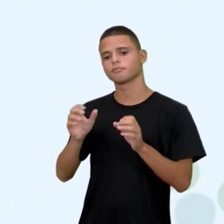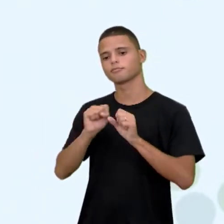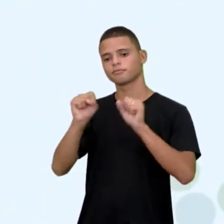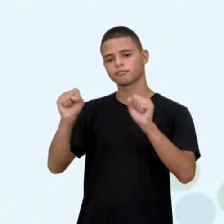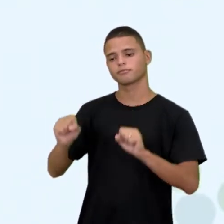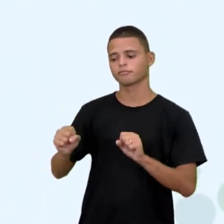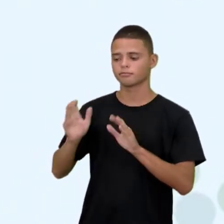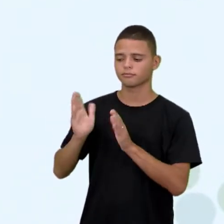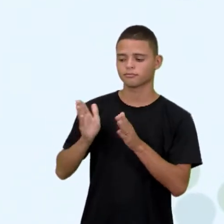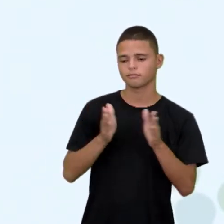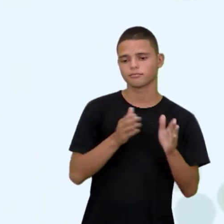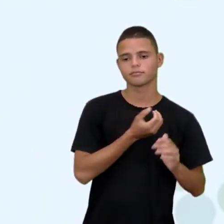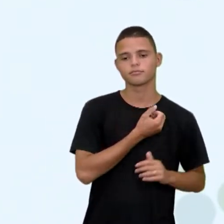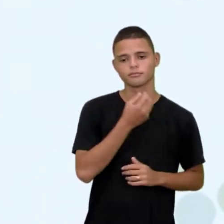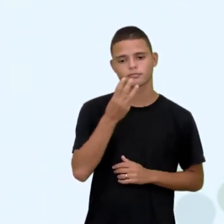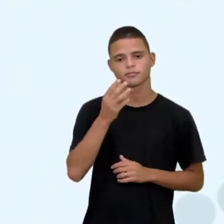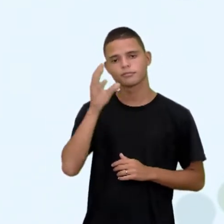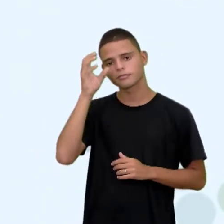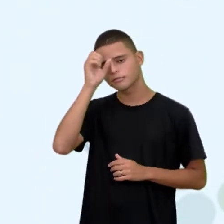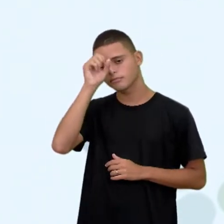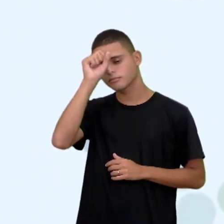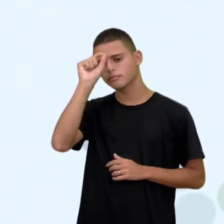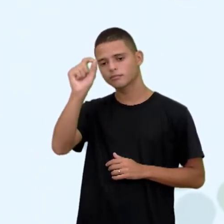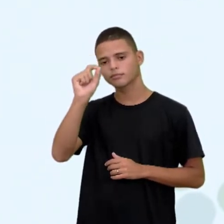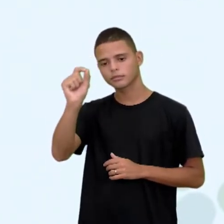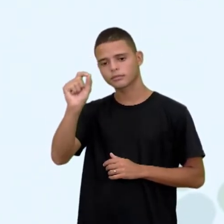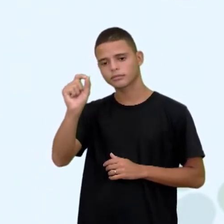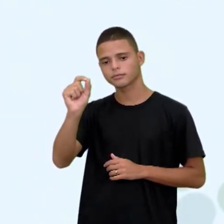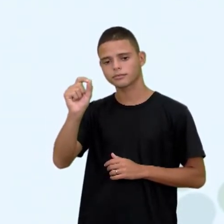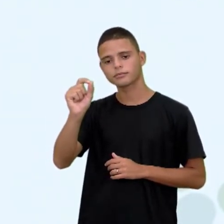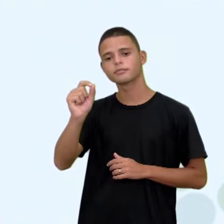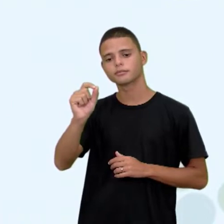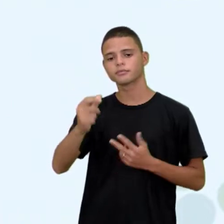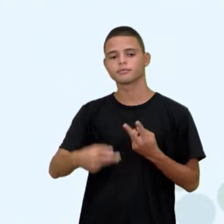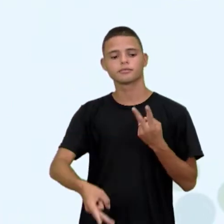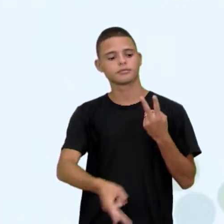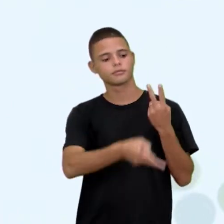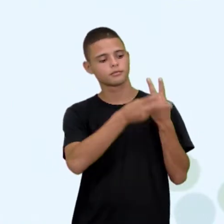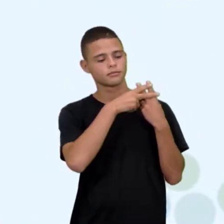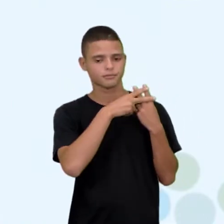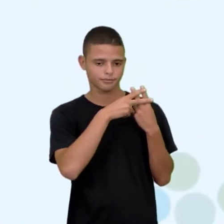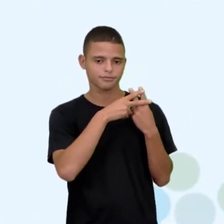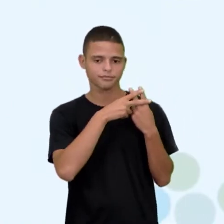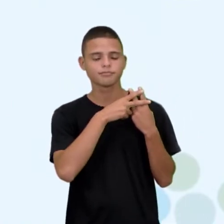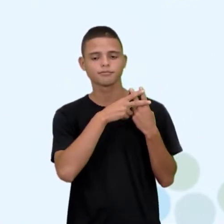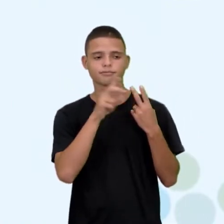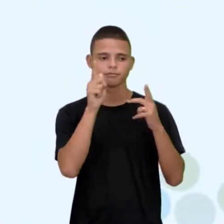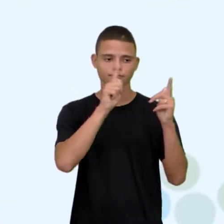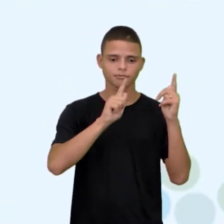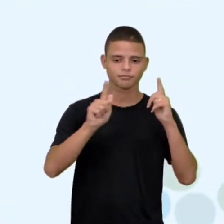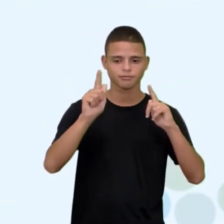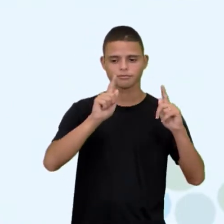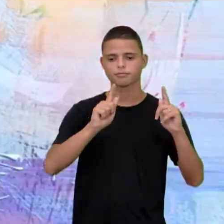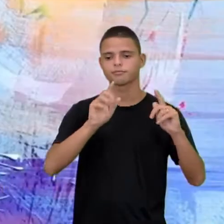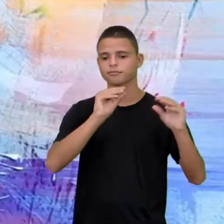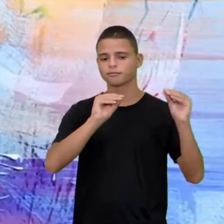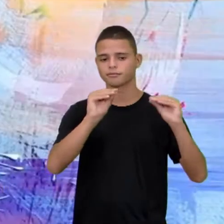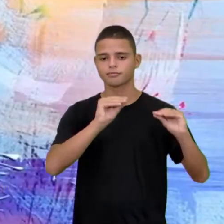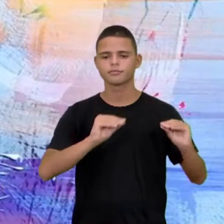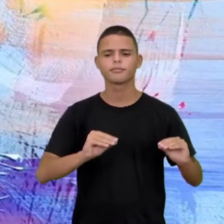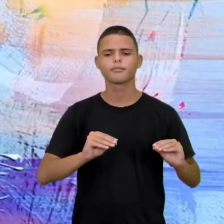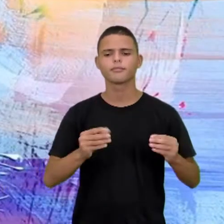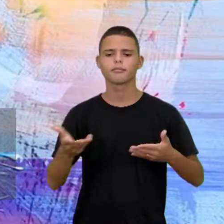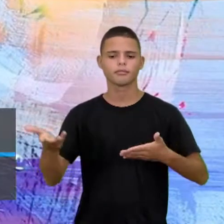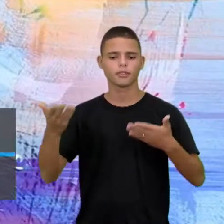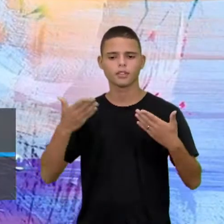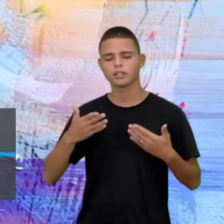sistematização 3. E o que nós vamos abordar hoje? Vamos falar sobre hashtag aí design. Sejam todos bem-vindos, então, a